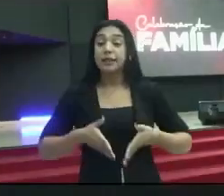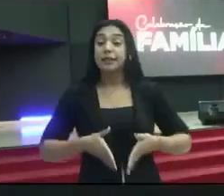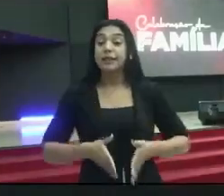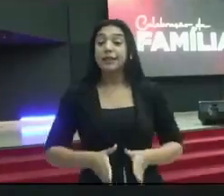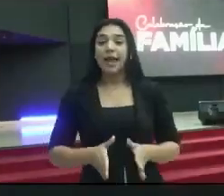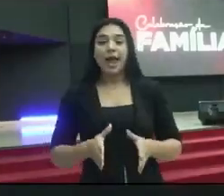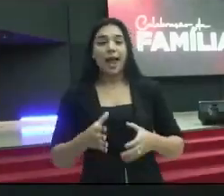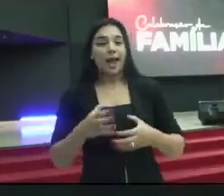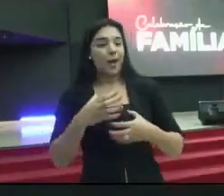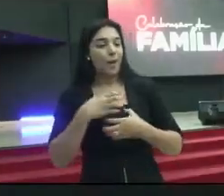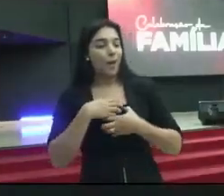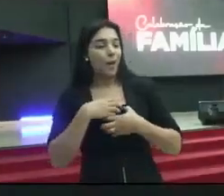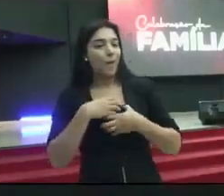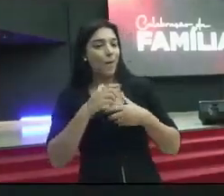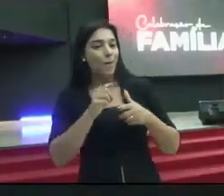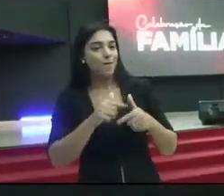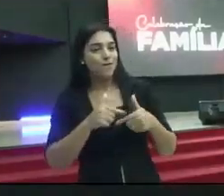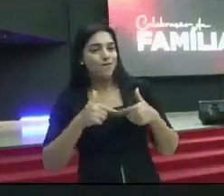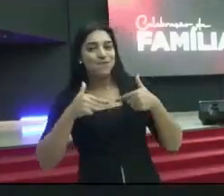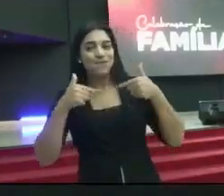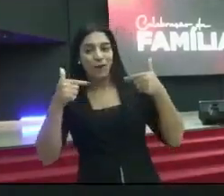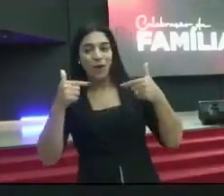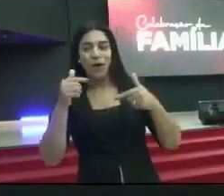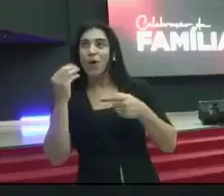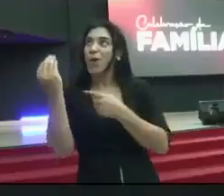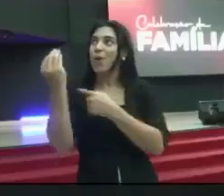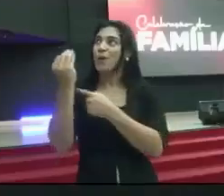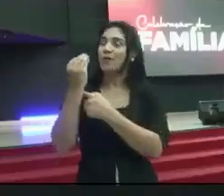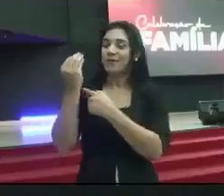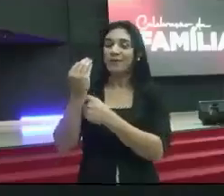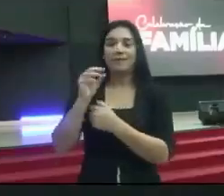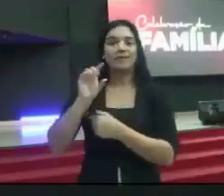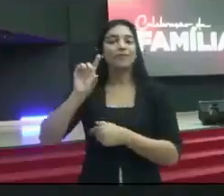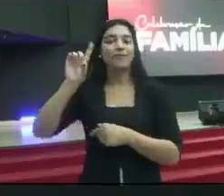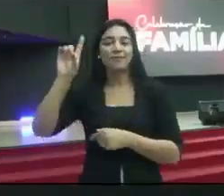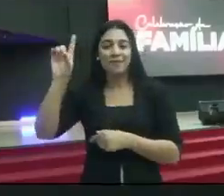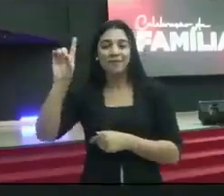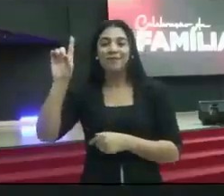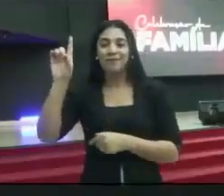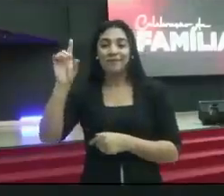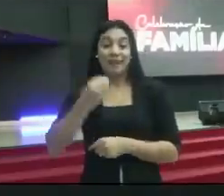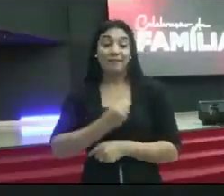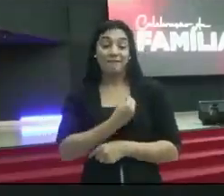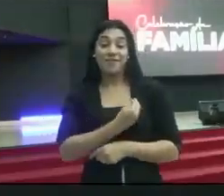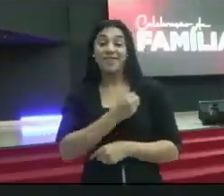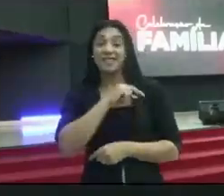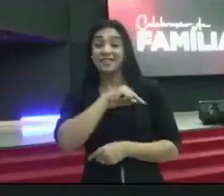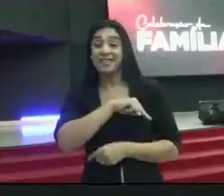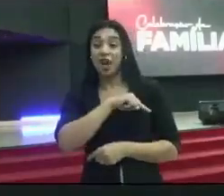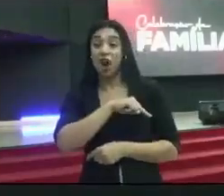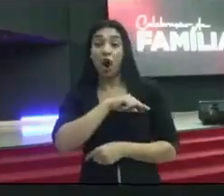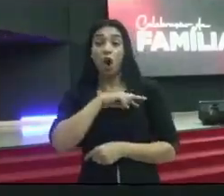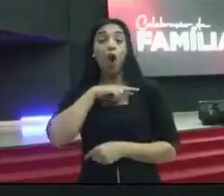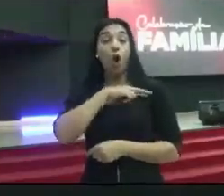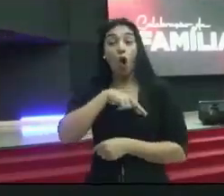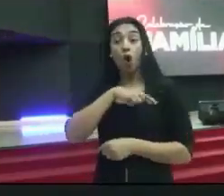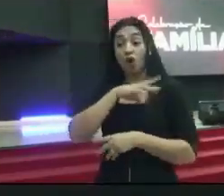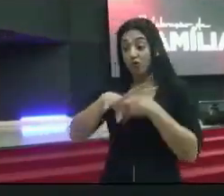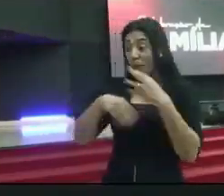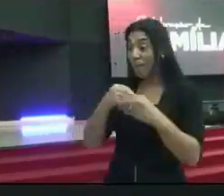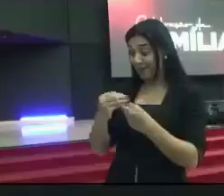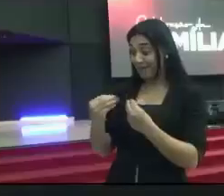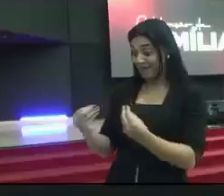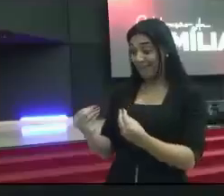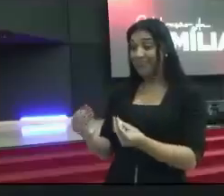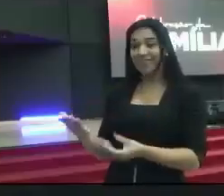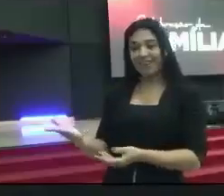brilho cintilante do cuidado de Deus. Porque Ruth é um presente para